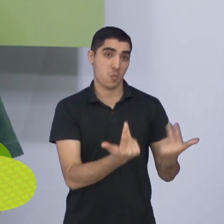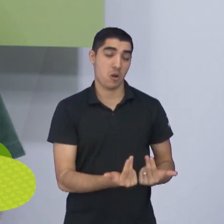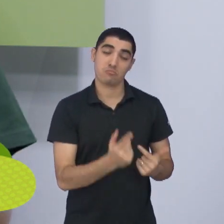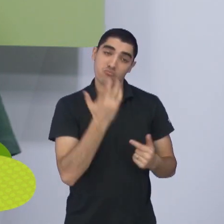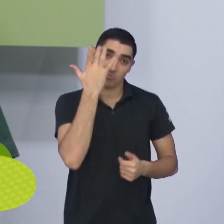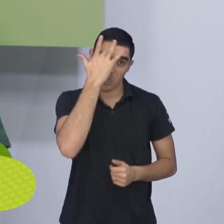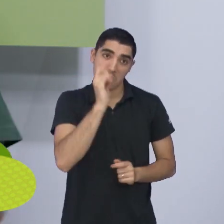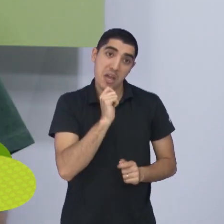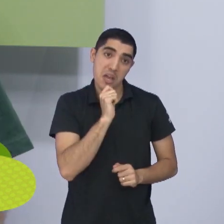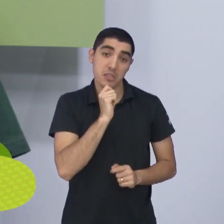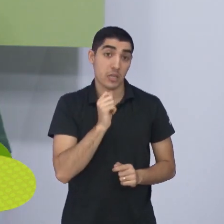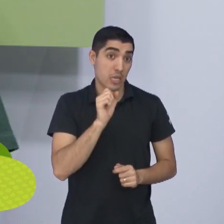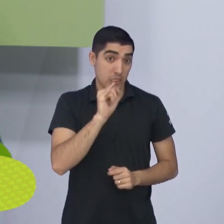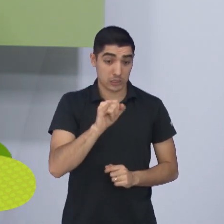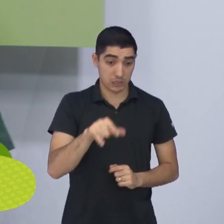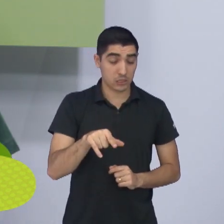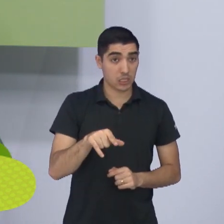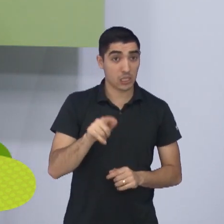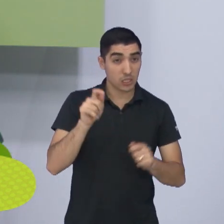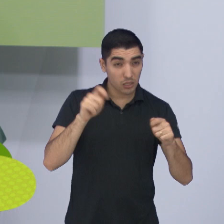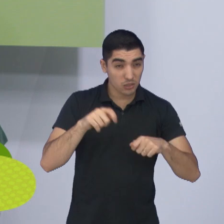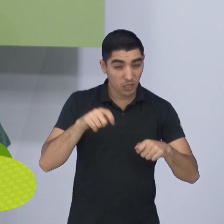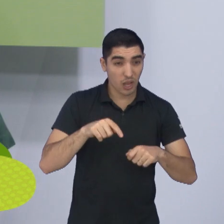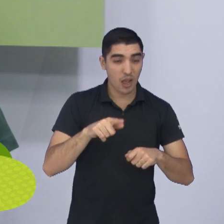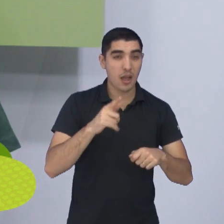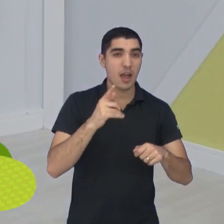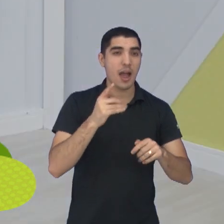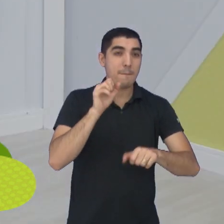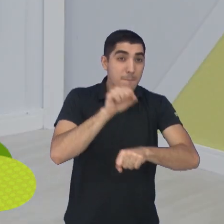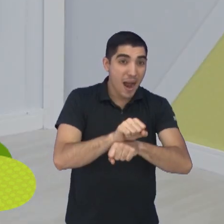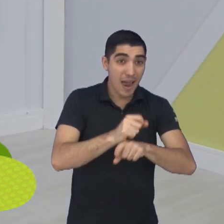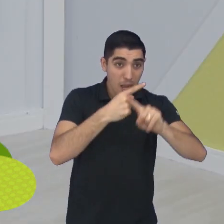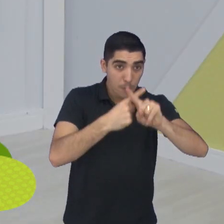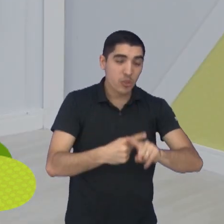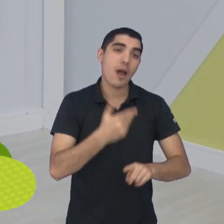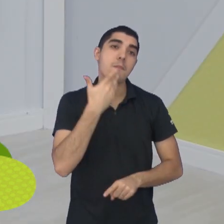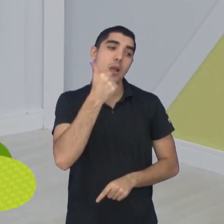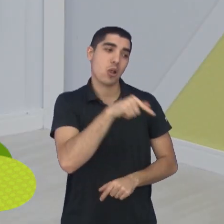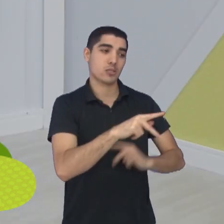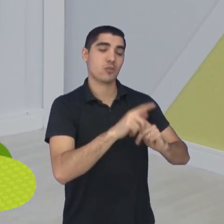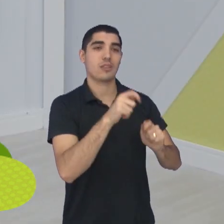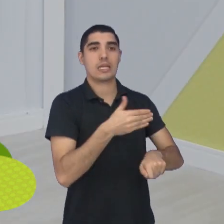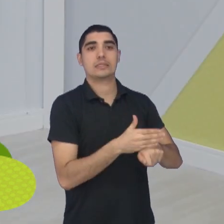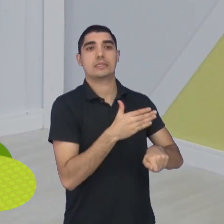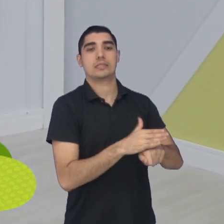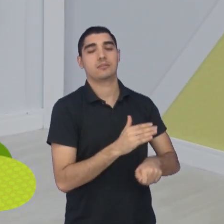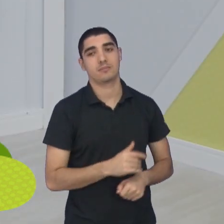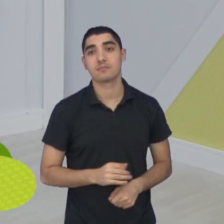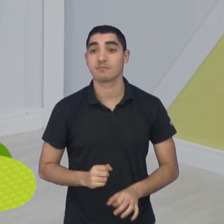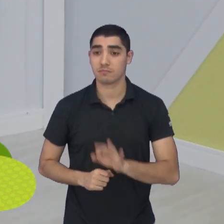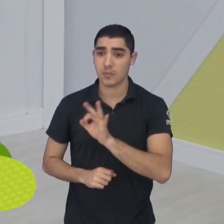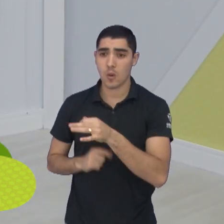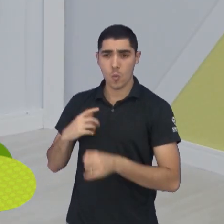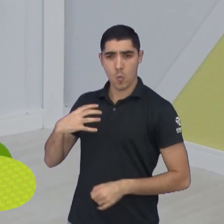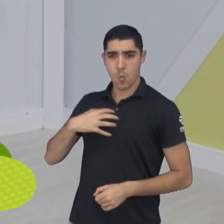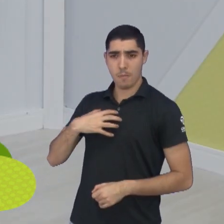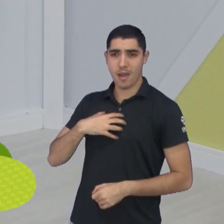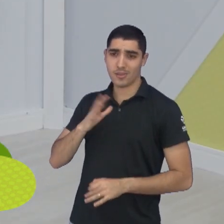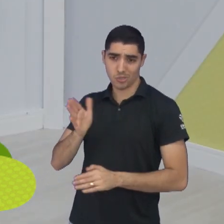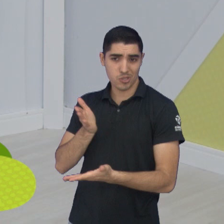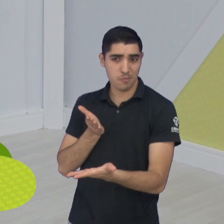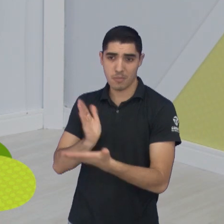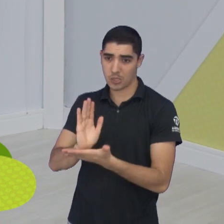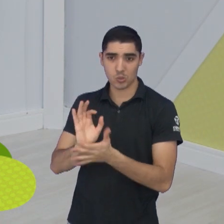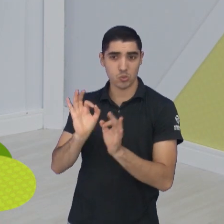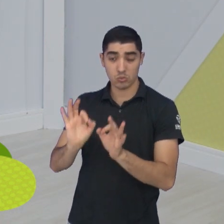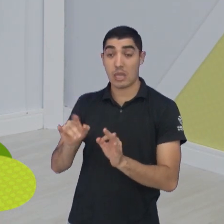mas se acontecer isso, é até melhor para o São José, que dá um tempo melhor para treinar. Pois é, realmente a situação muito complicada. O Bahia já está classificado, né? Ele está brigando